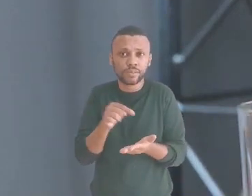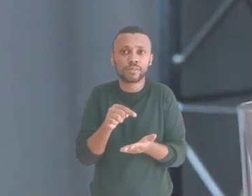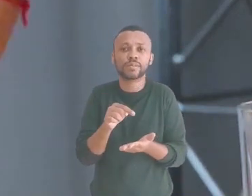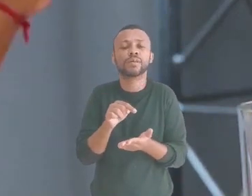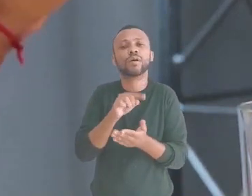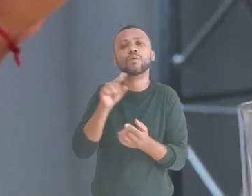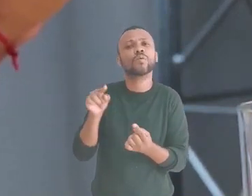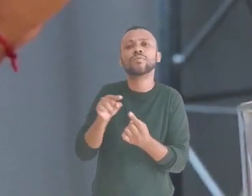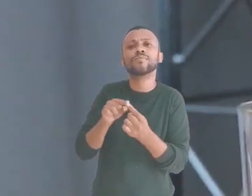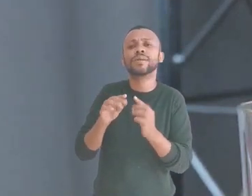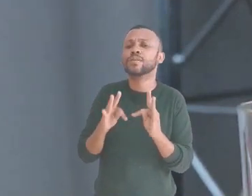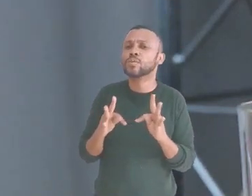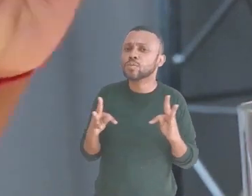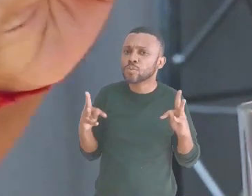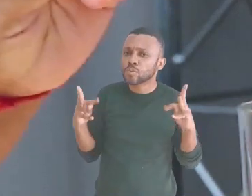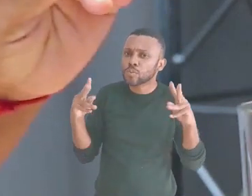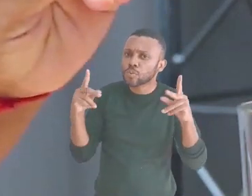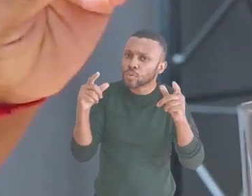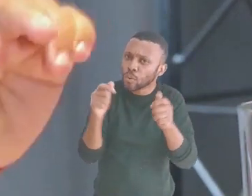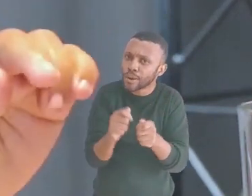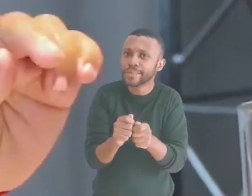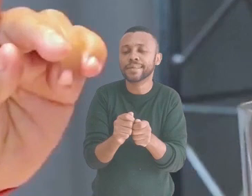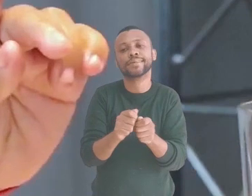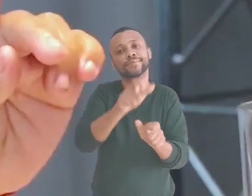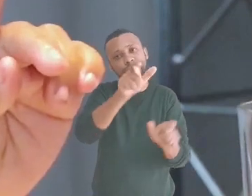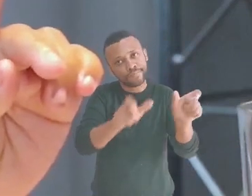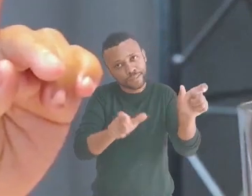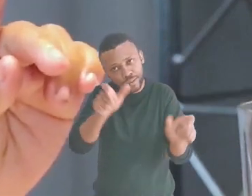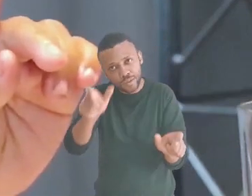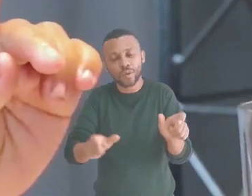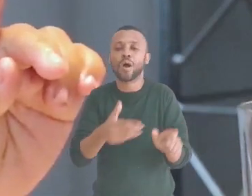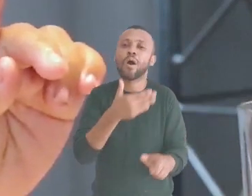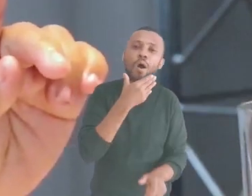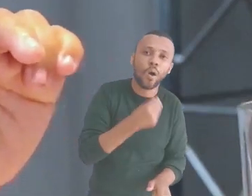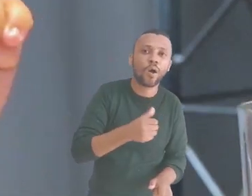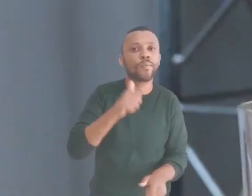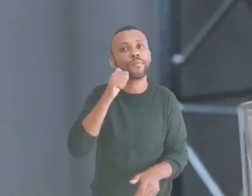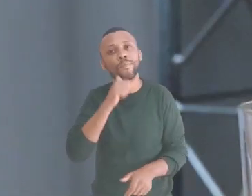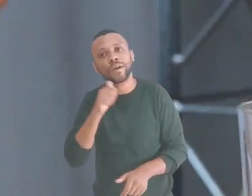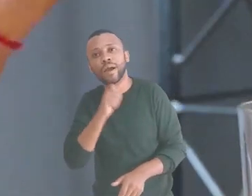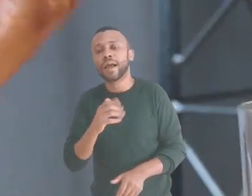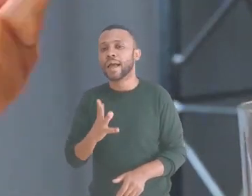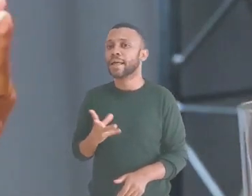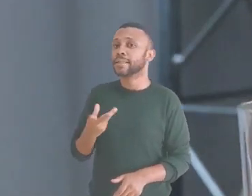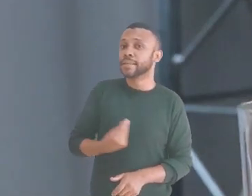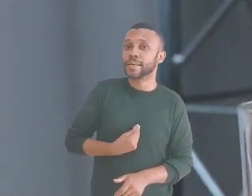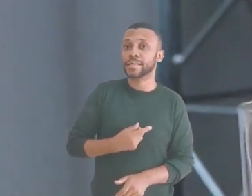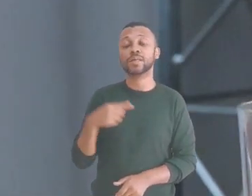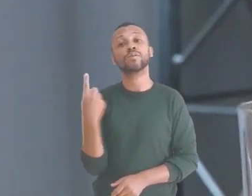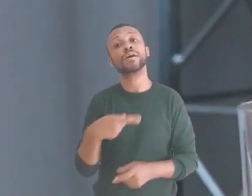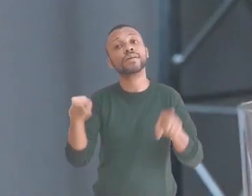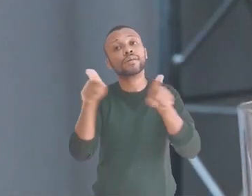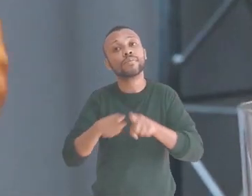para todas, todos e todes, porque nós temos que incluir